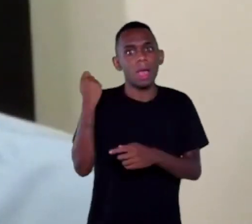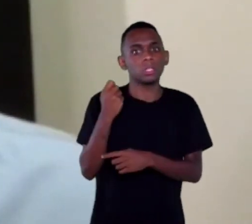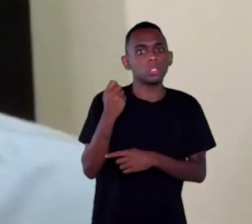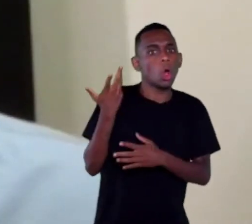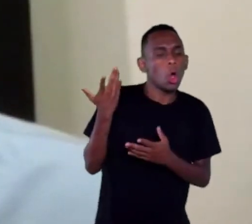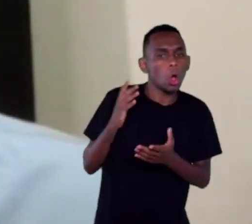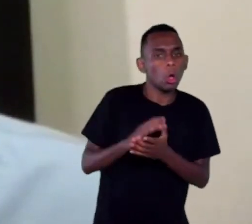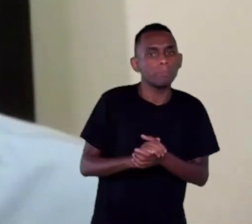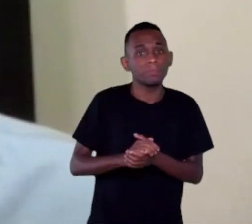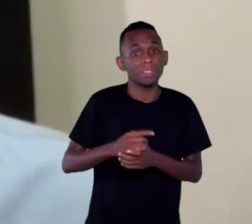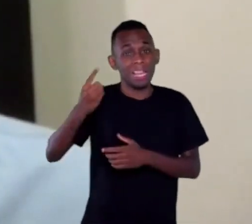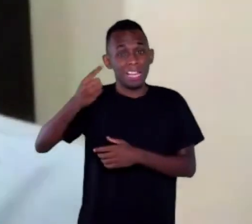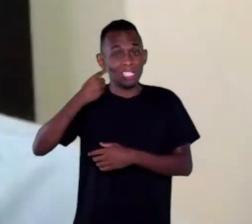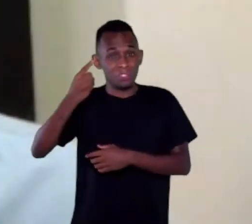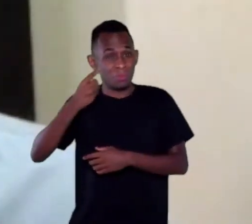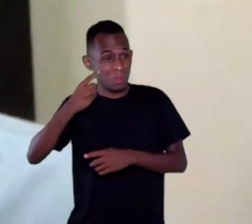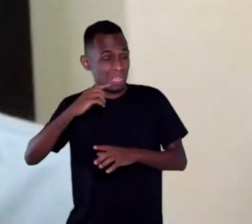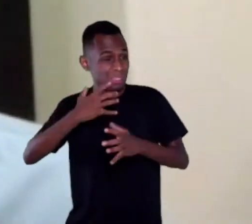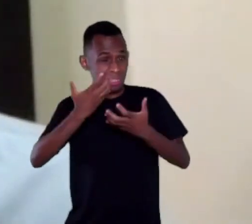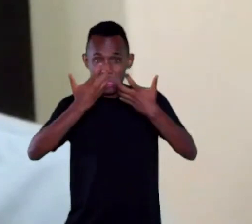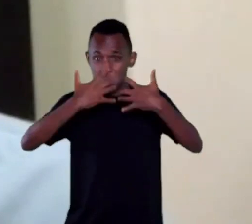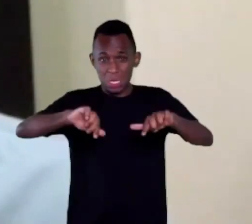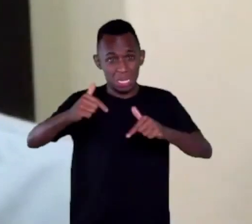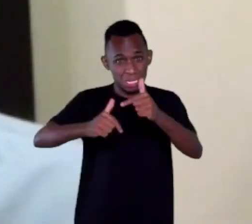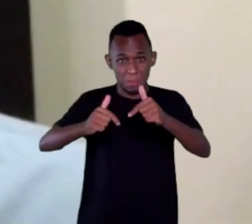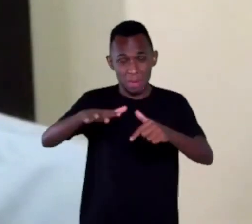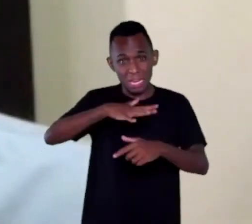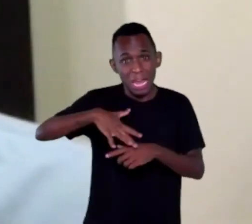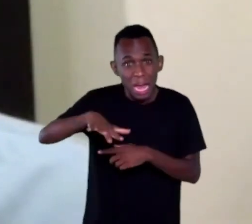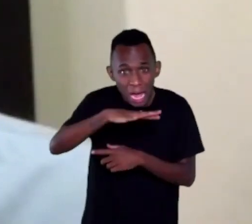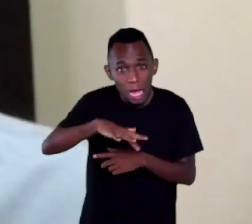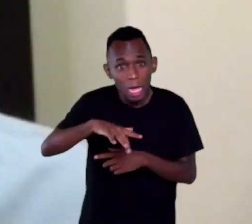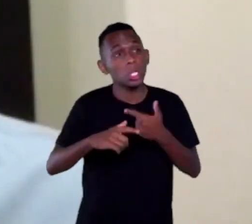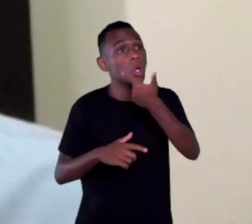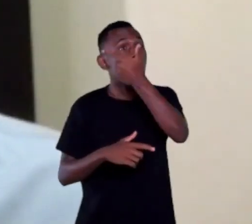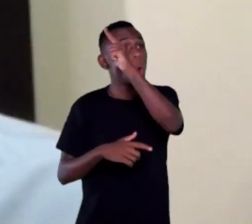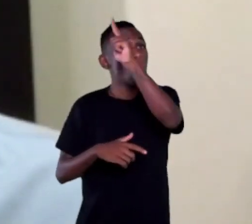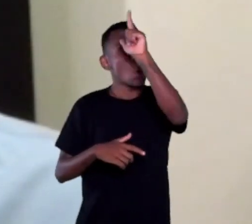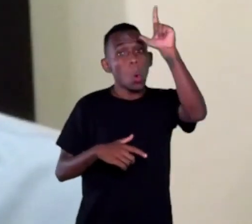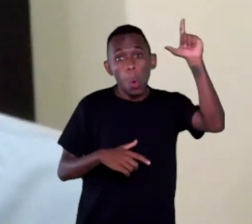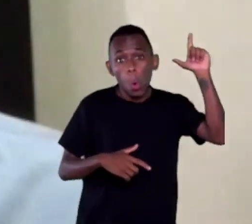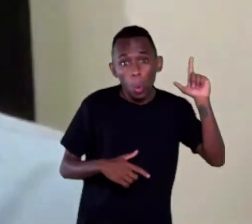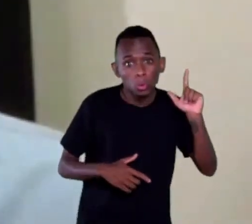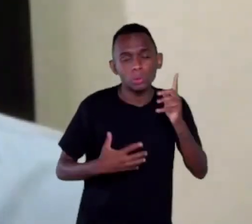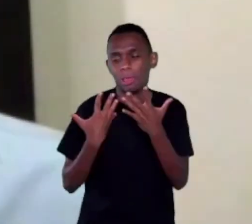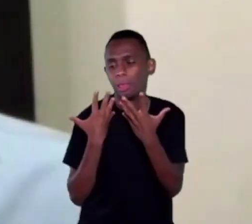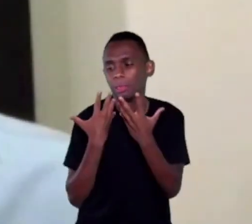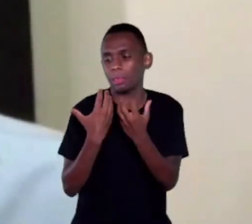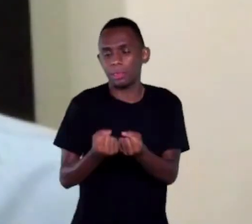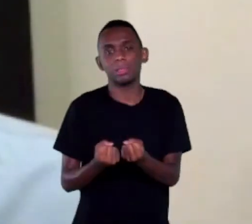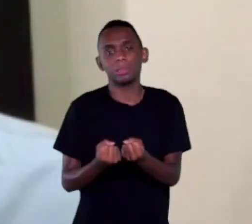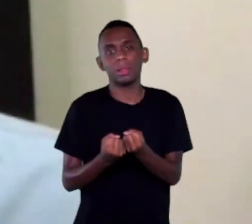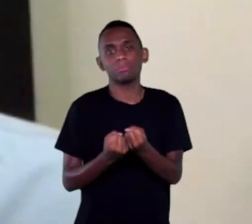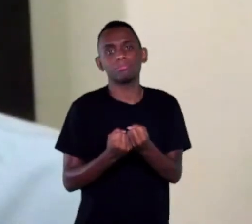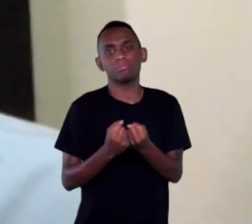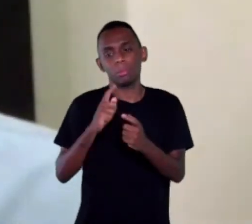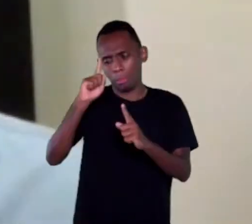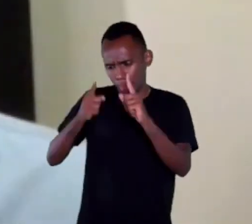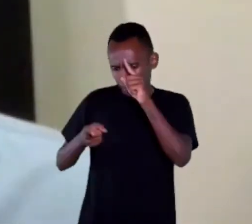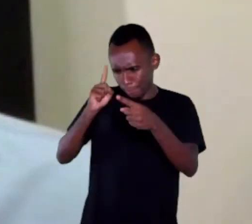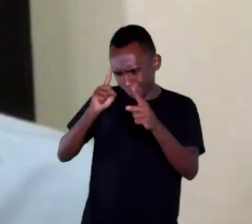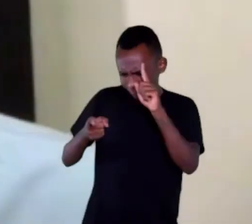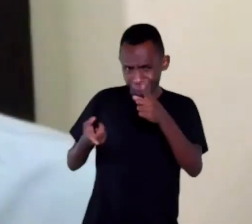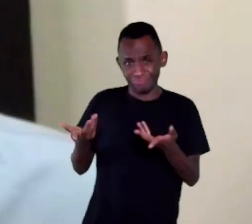nunca quis ser chamado de doutor, e muitos outros que, por aceitarem o imposto a eles,